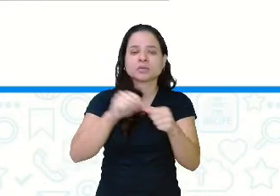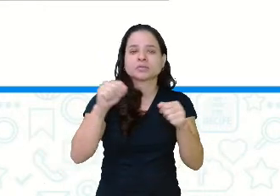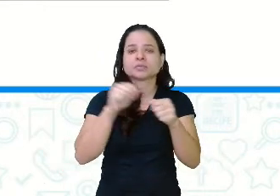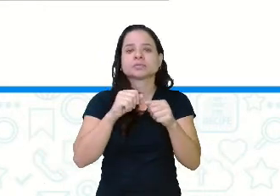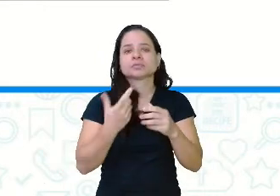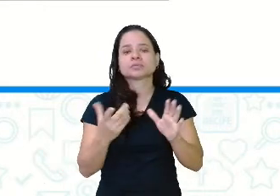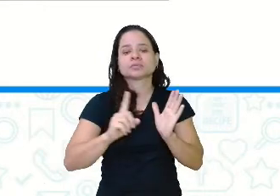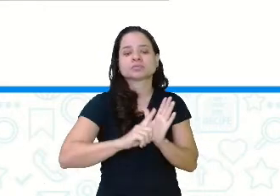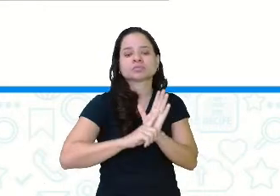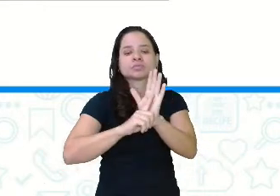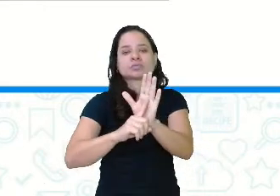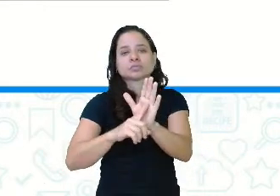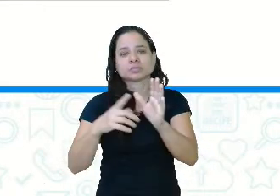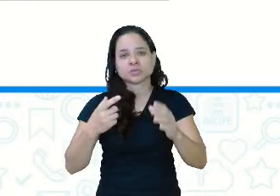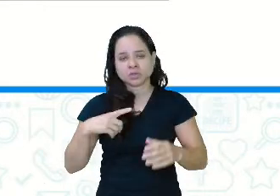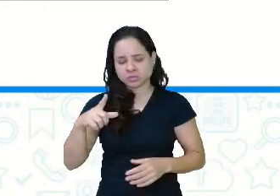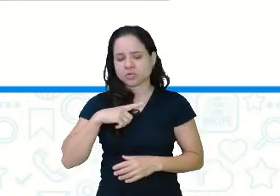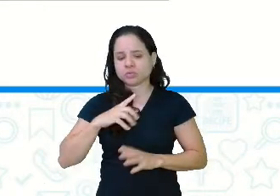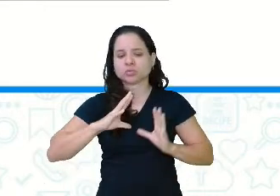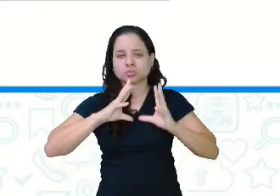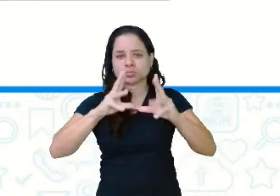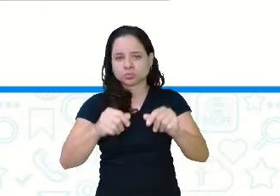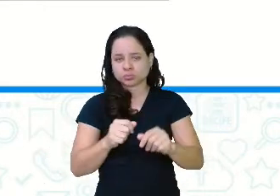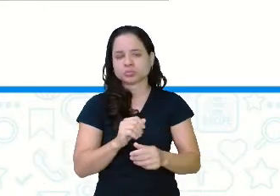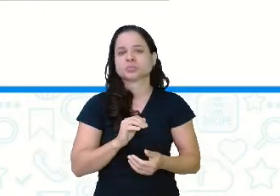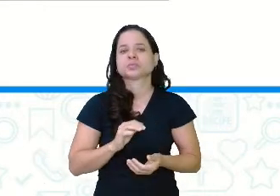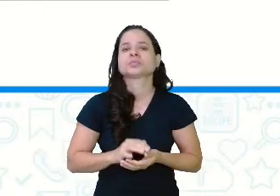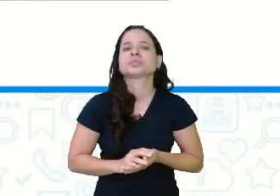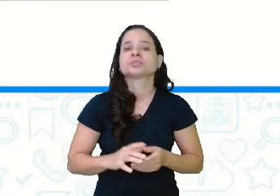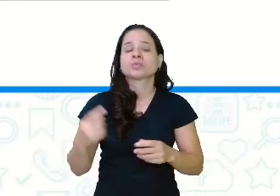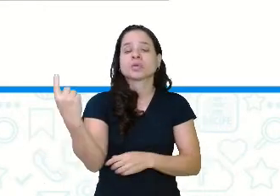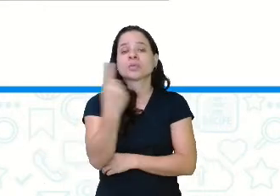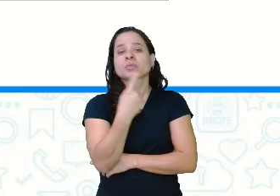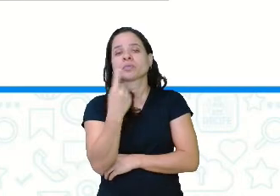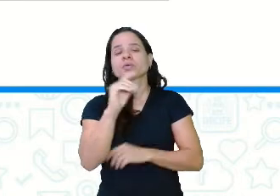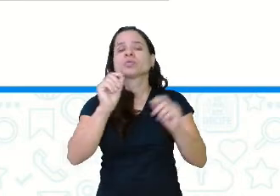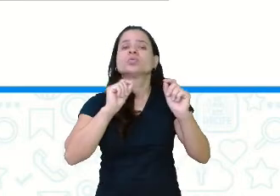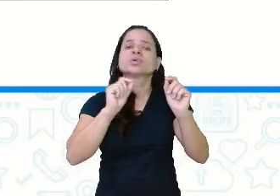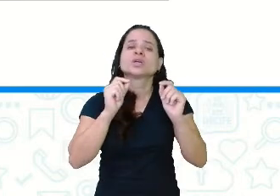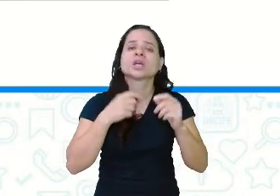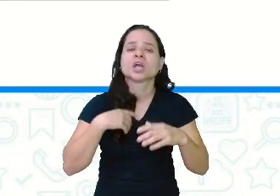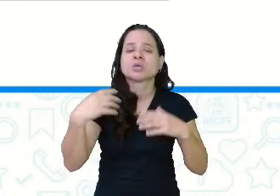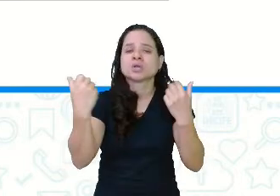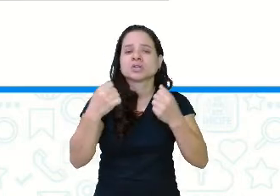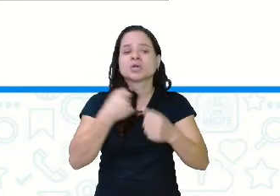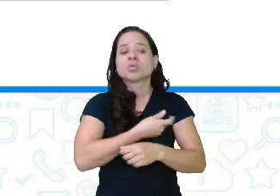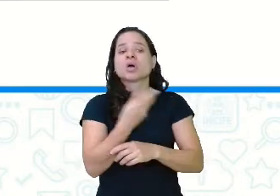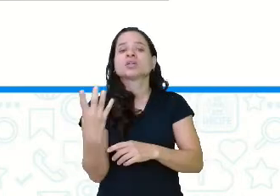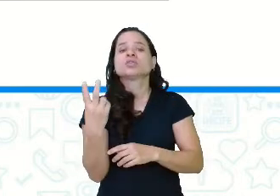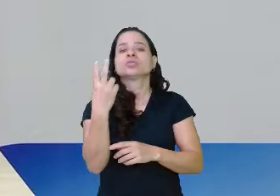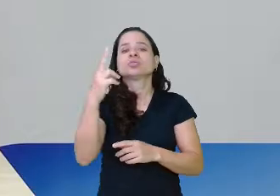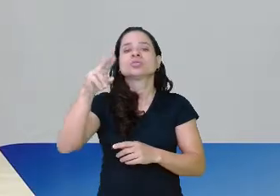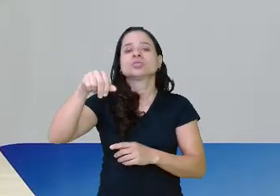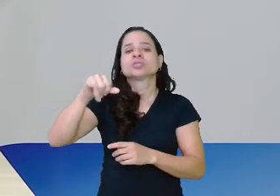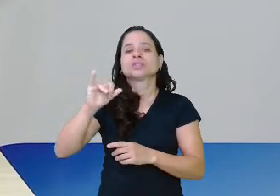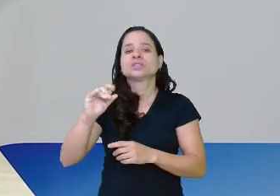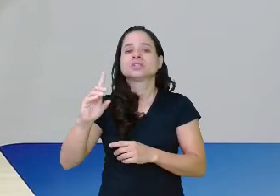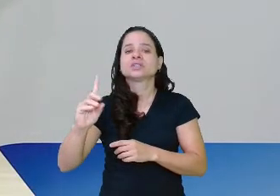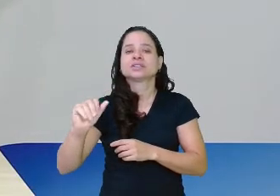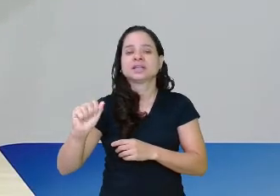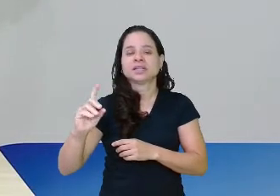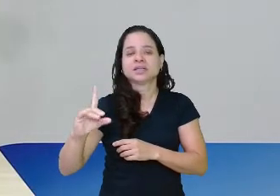essa representação. Tenho todos aqui, certo? Primeiramente, eu preciso de quantas unidades?